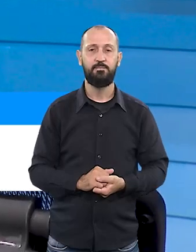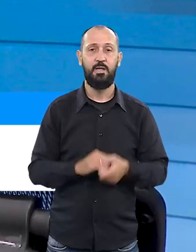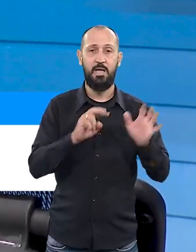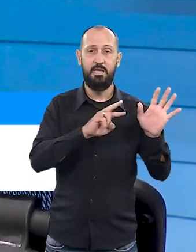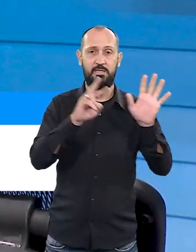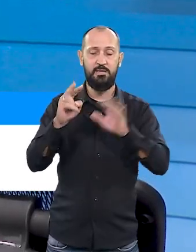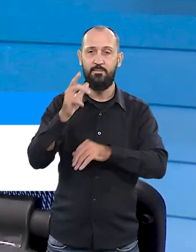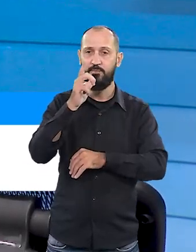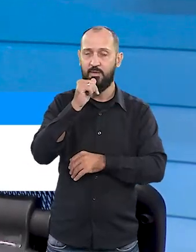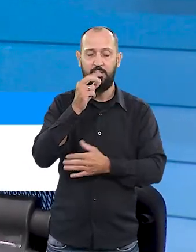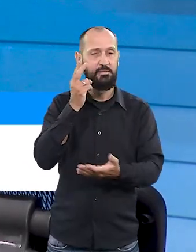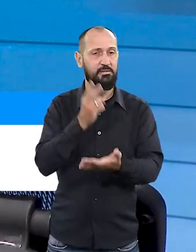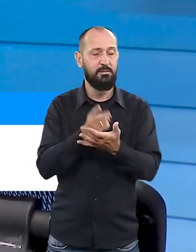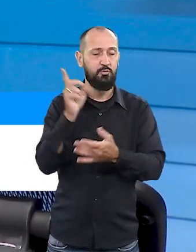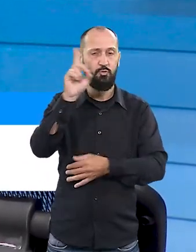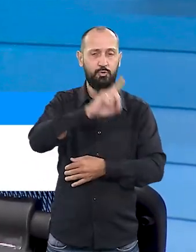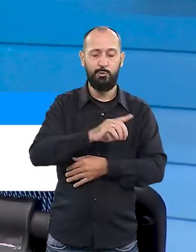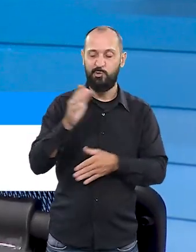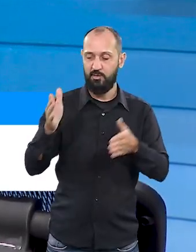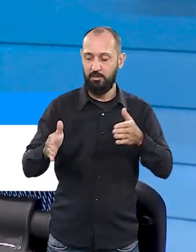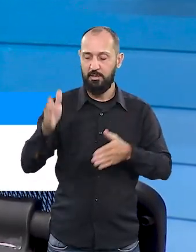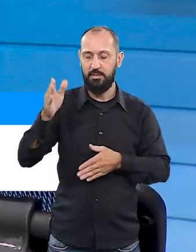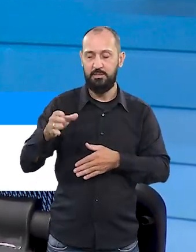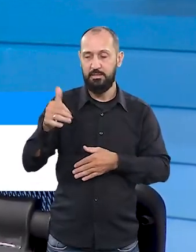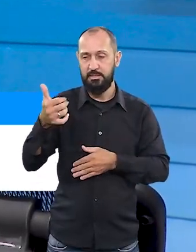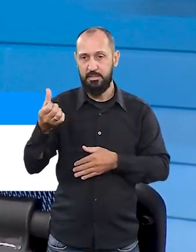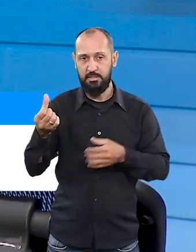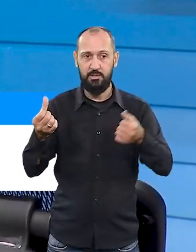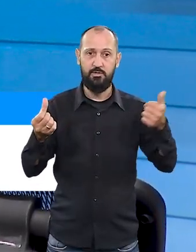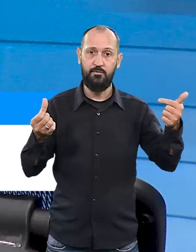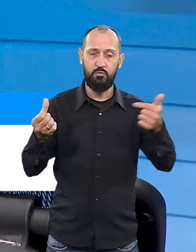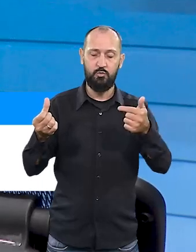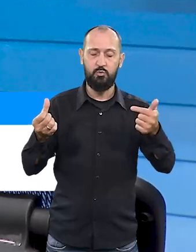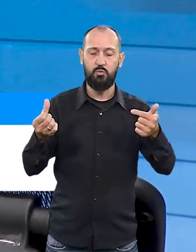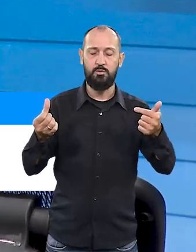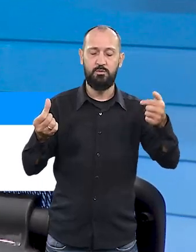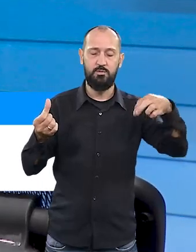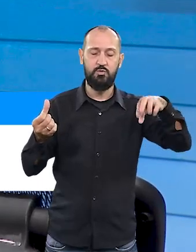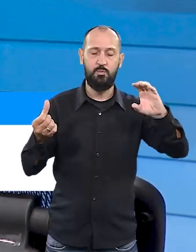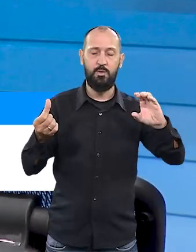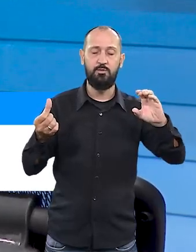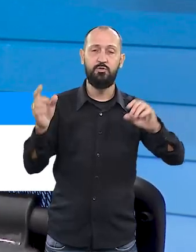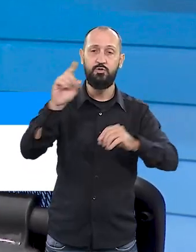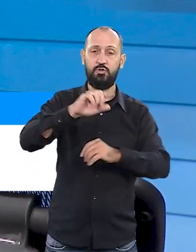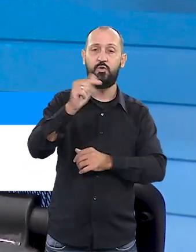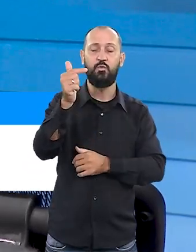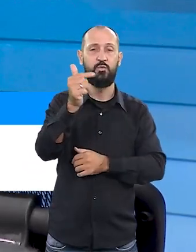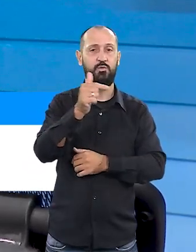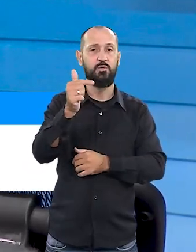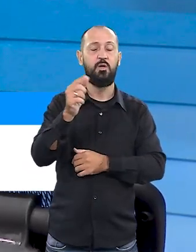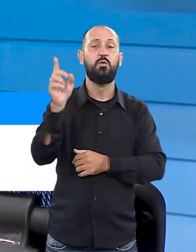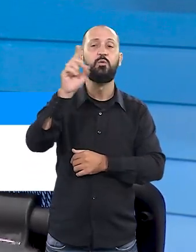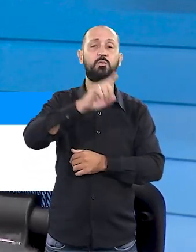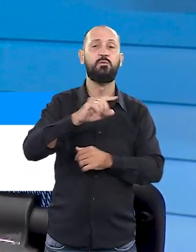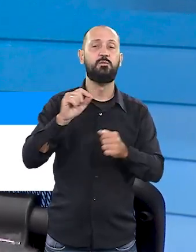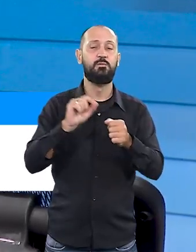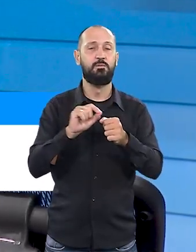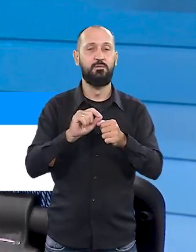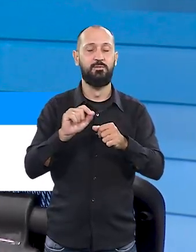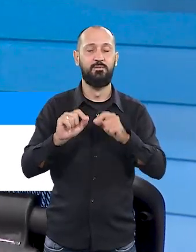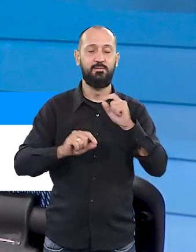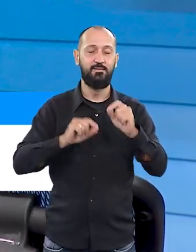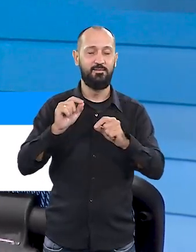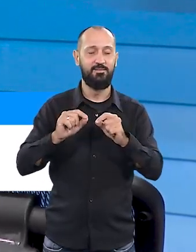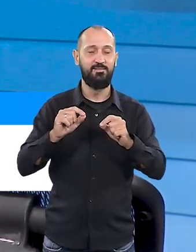a semana da água acontece sempre entre os dias 16 e 22 de Março sendo dia 22 a data que celebra o